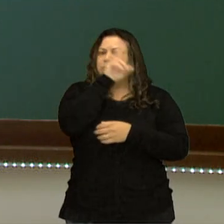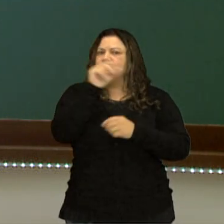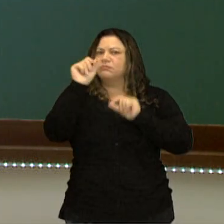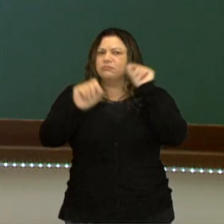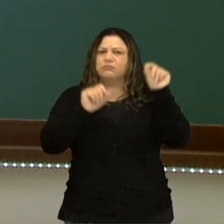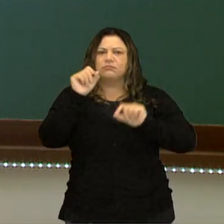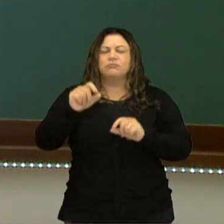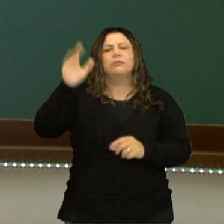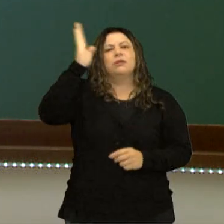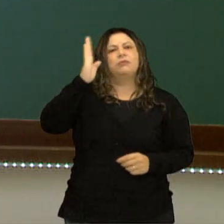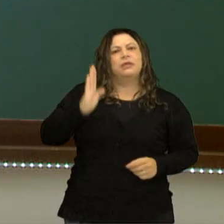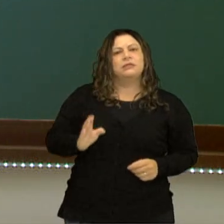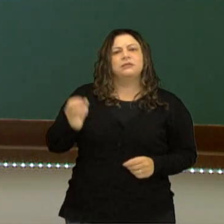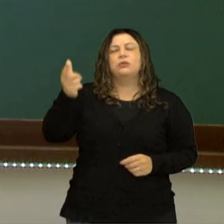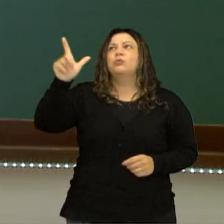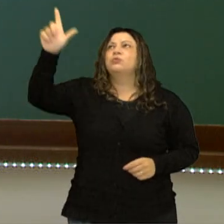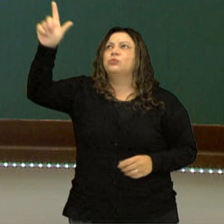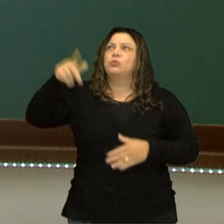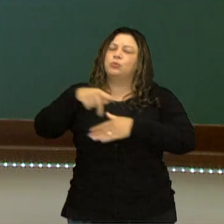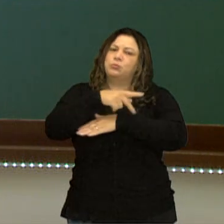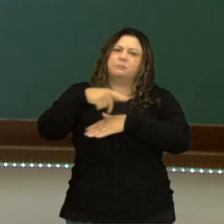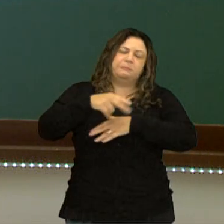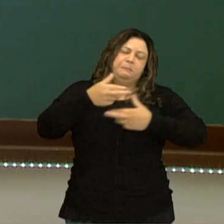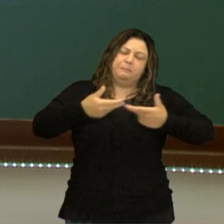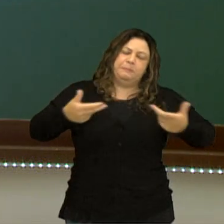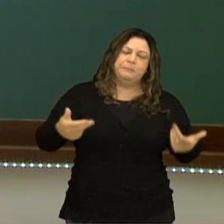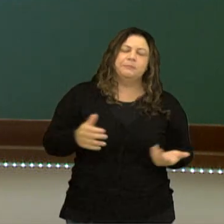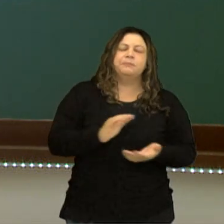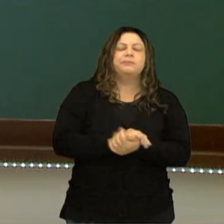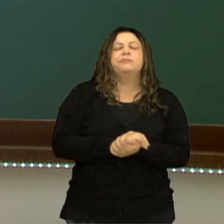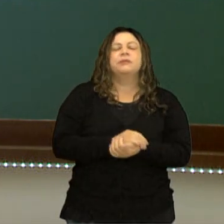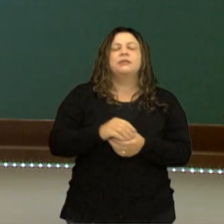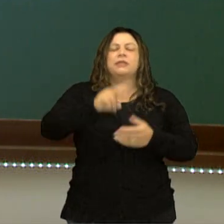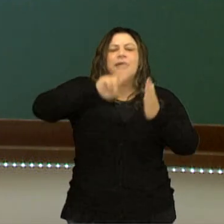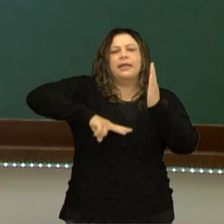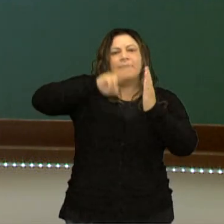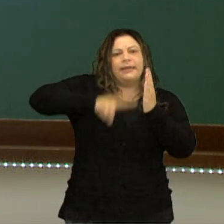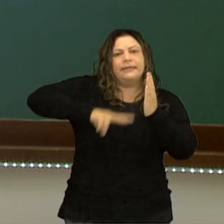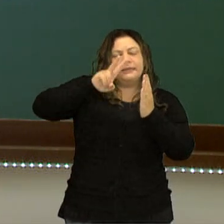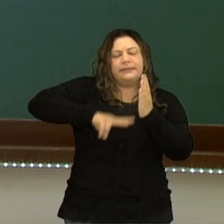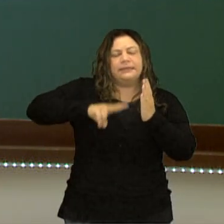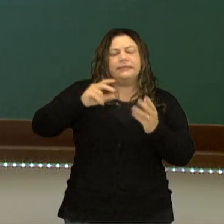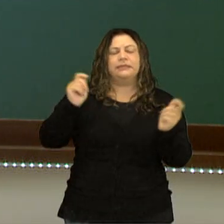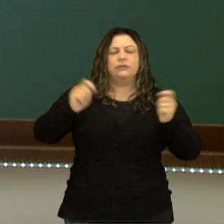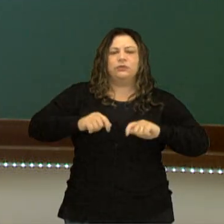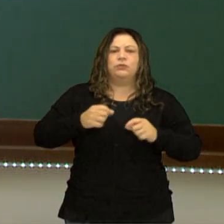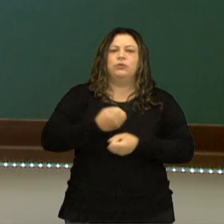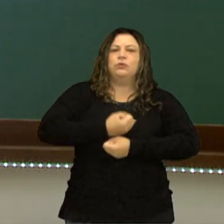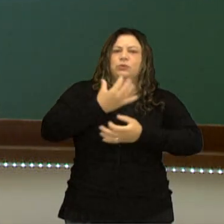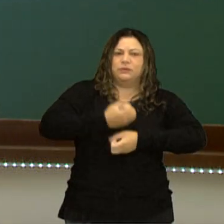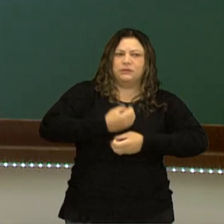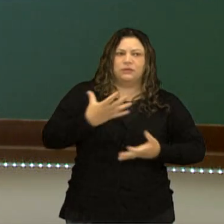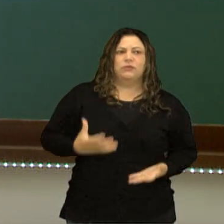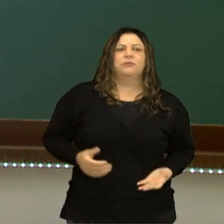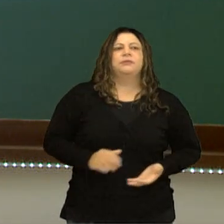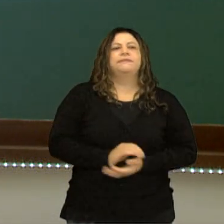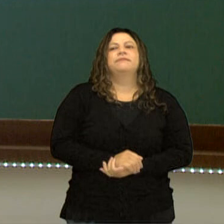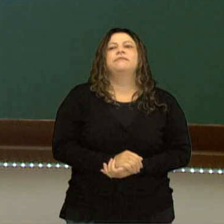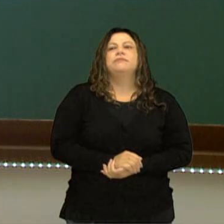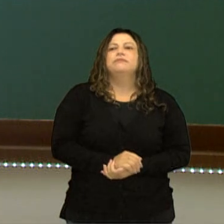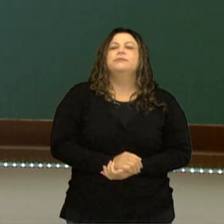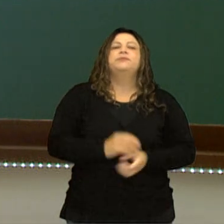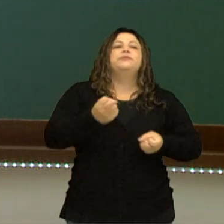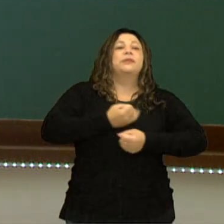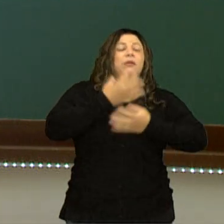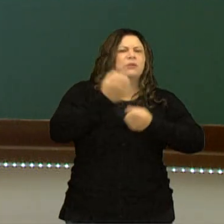brasileiro ou internacional que você tenha lido, que você reconheça a sua obra? A poesia